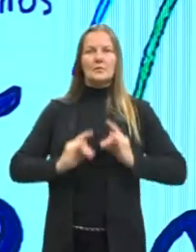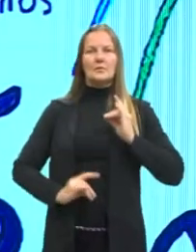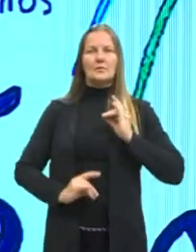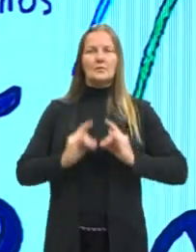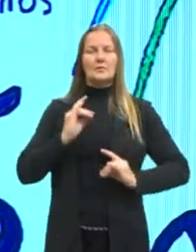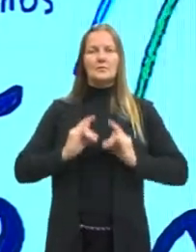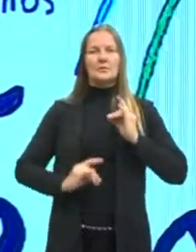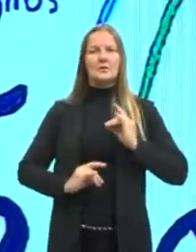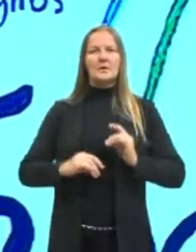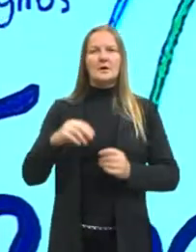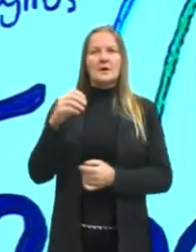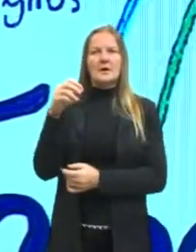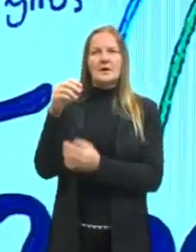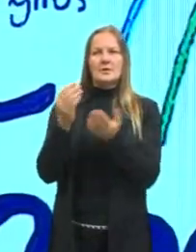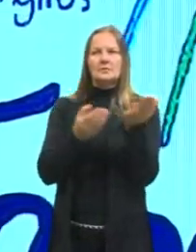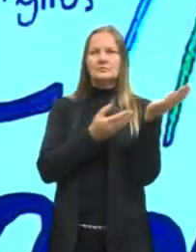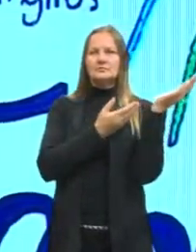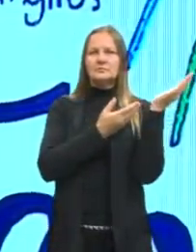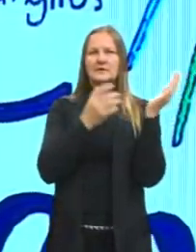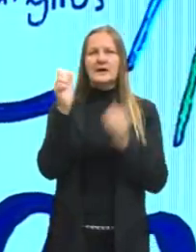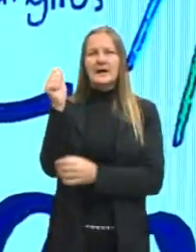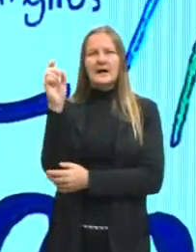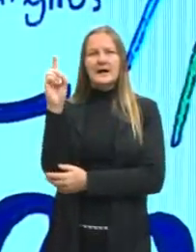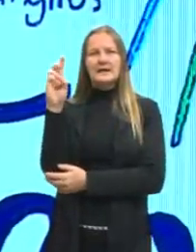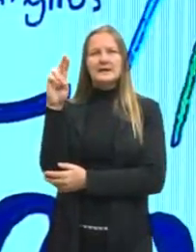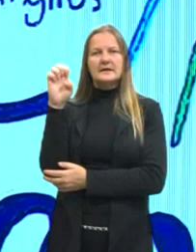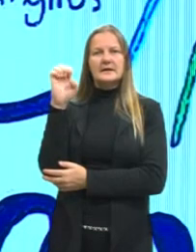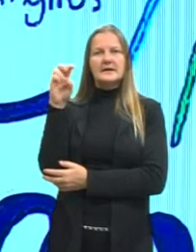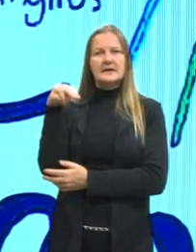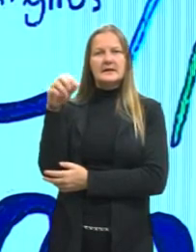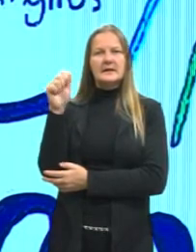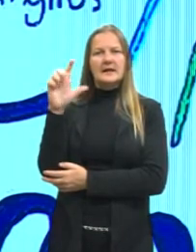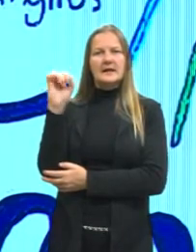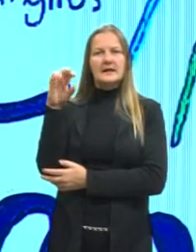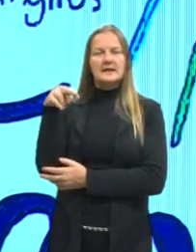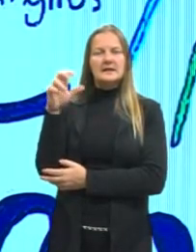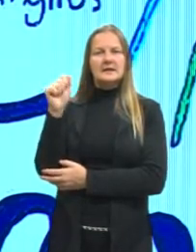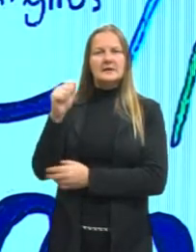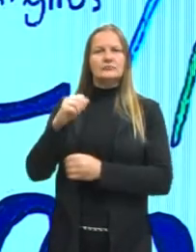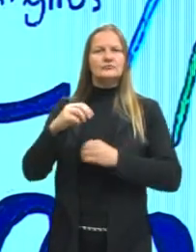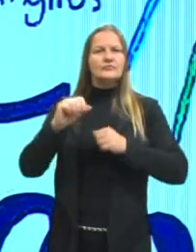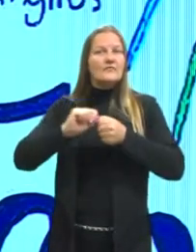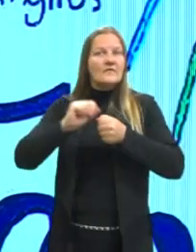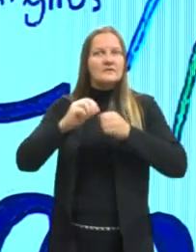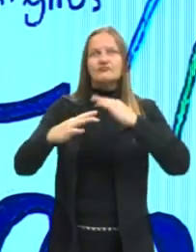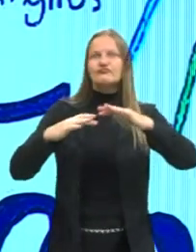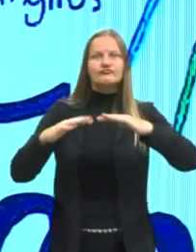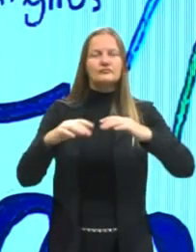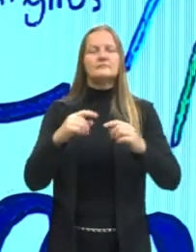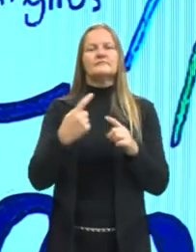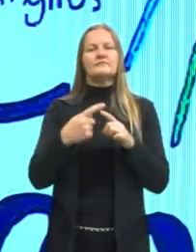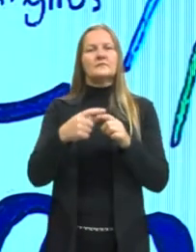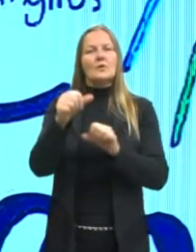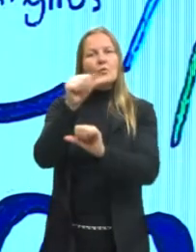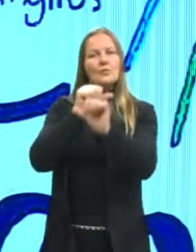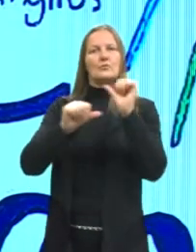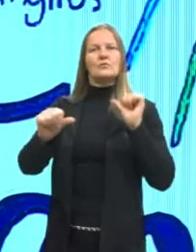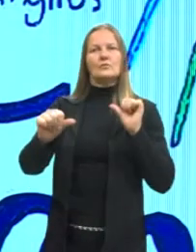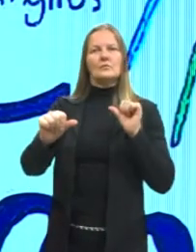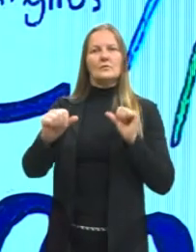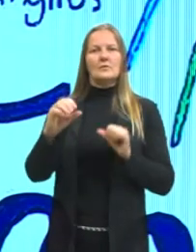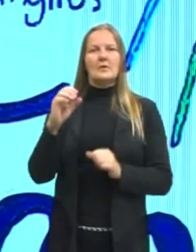noradrenalina e adrenalina e o parassimpático guitarra é o contrário tá